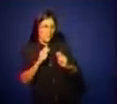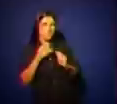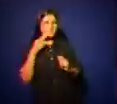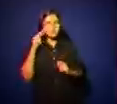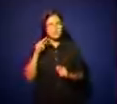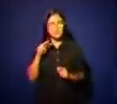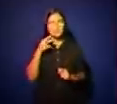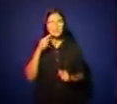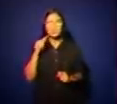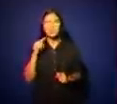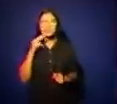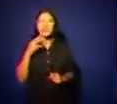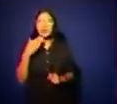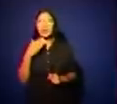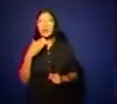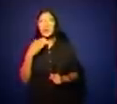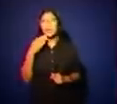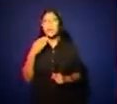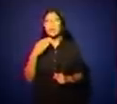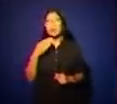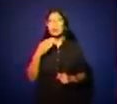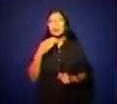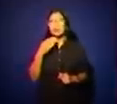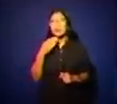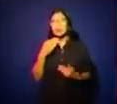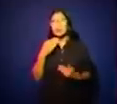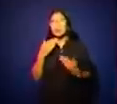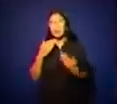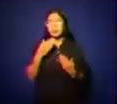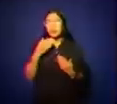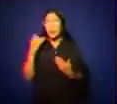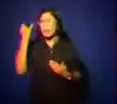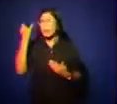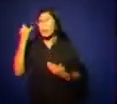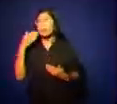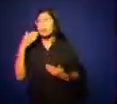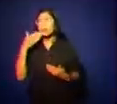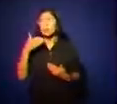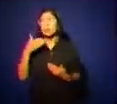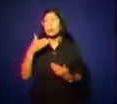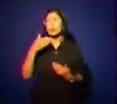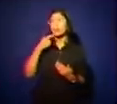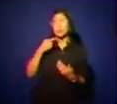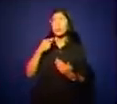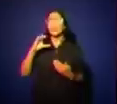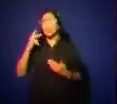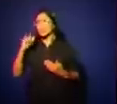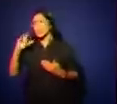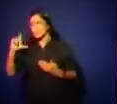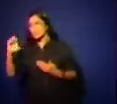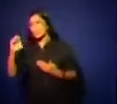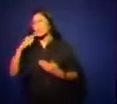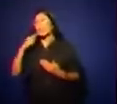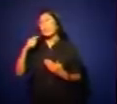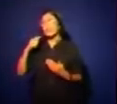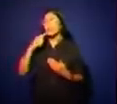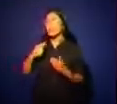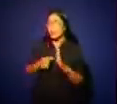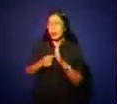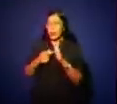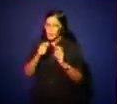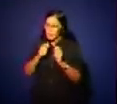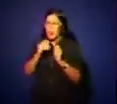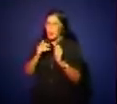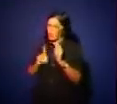nos países vizinhos a gente tem alguns exemplos muito importantes no Chile autonomia não só foi mantida como quando a gente pega